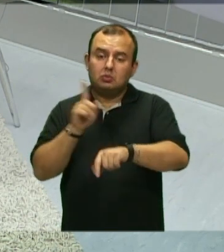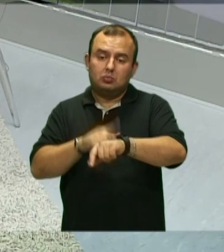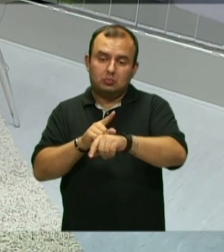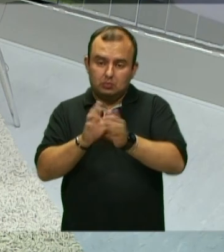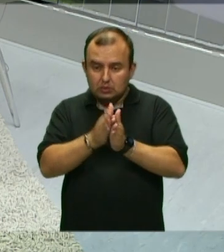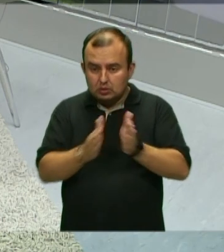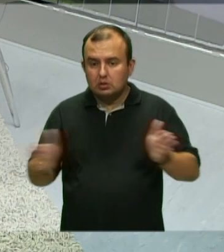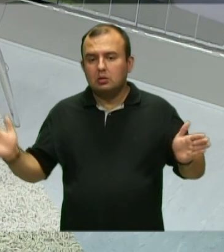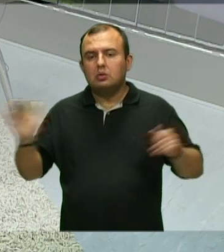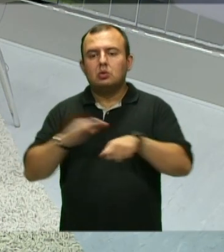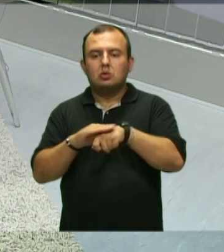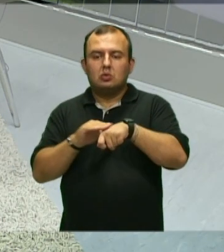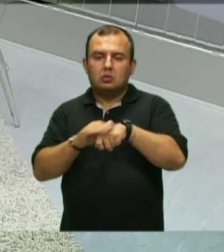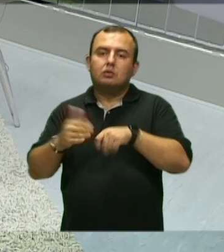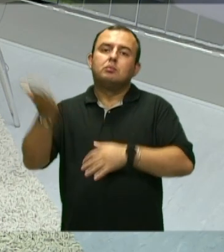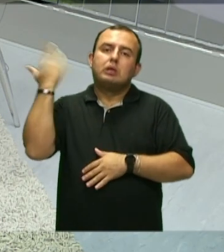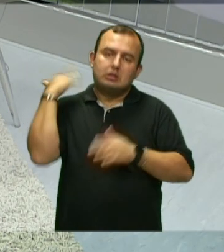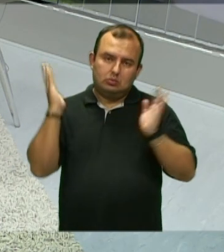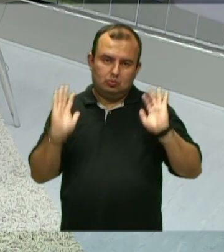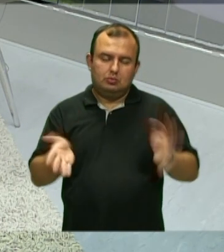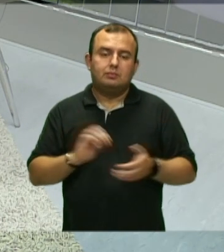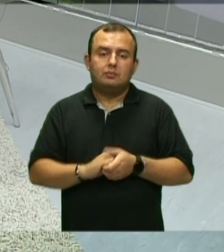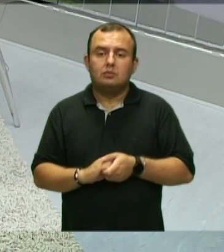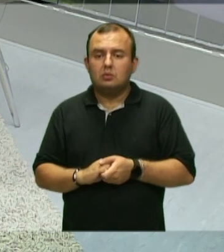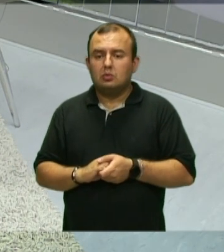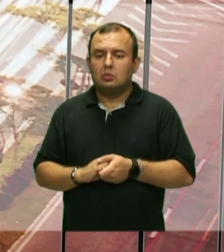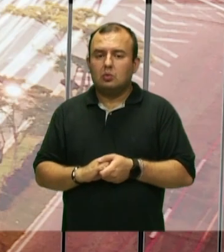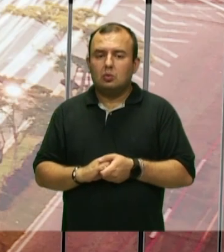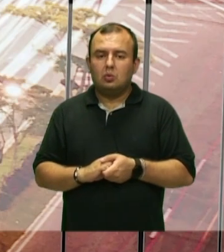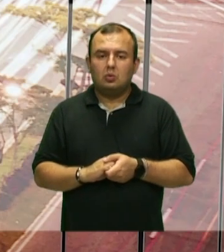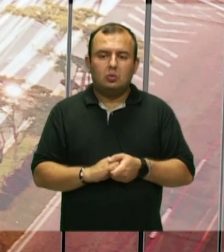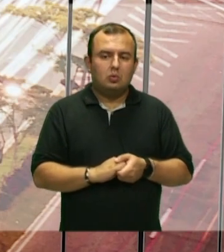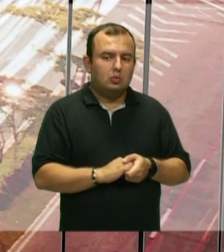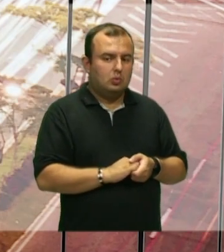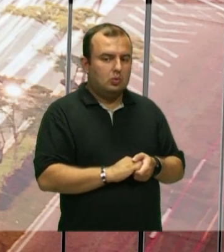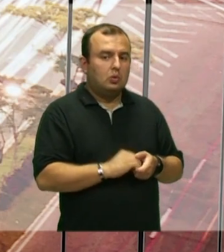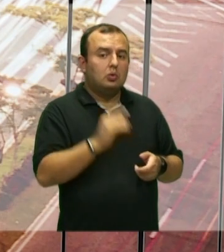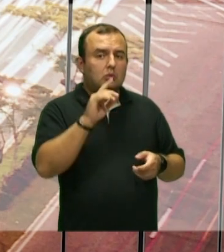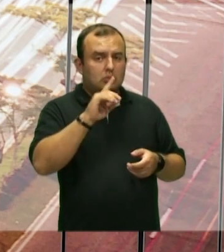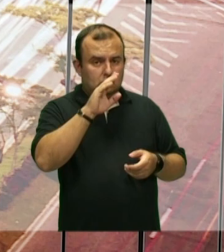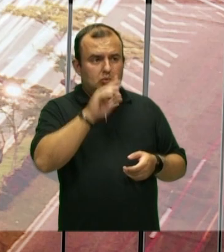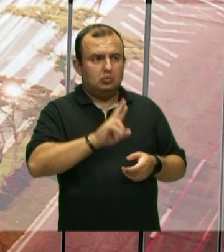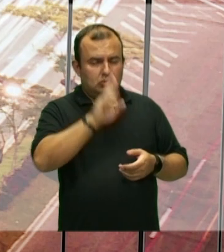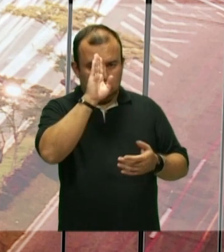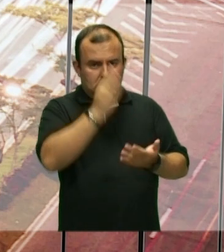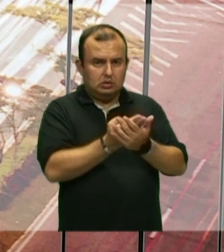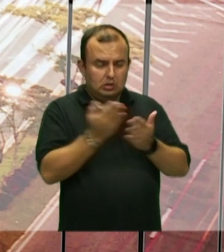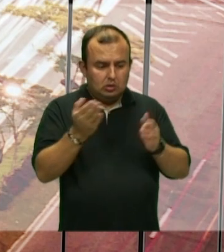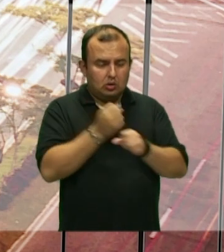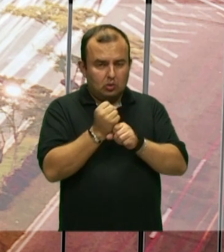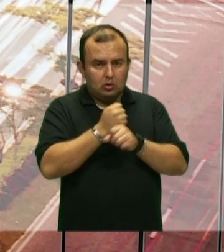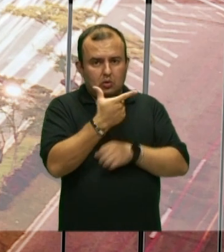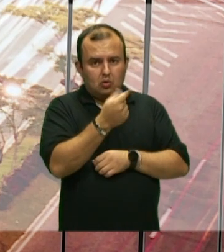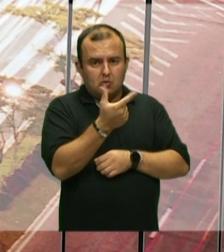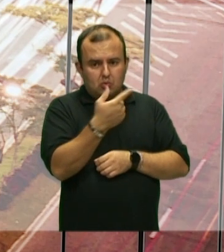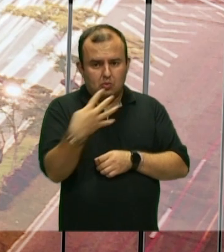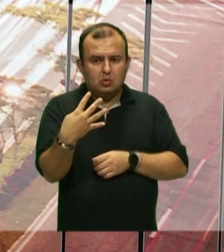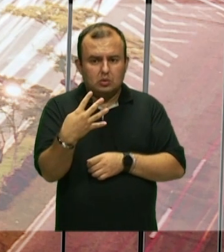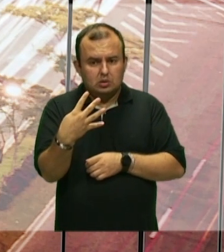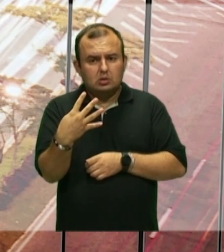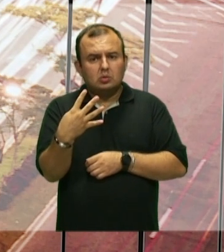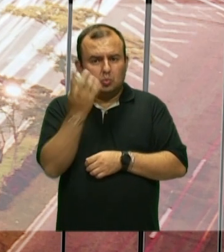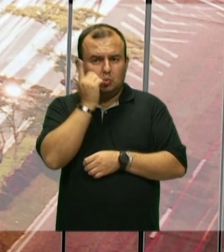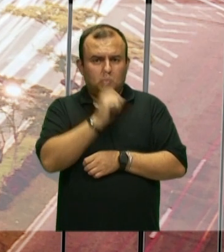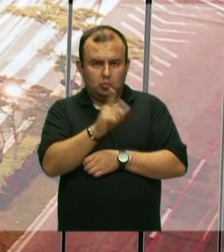que a gente havia conversado aqui no passado. O senhor acredita que ainda em 2024, será que